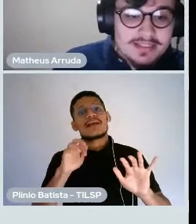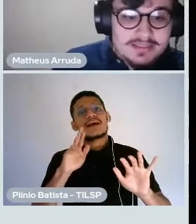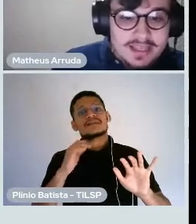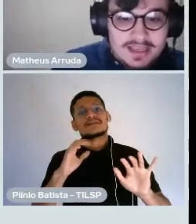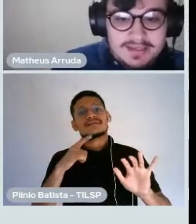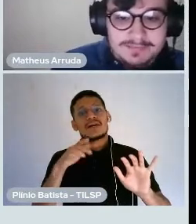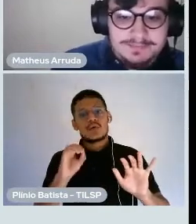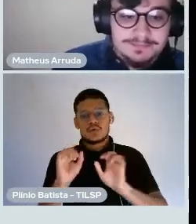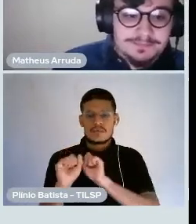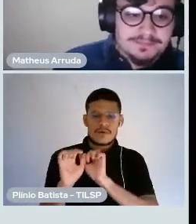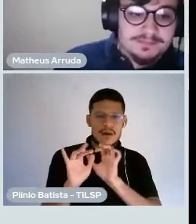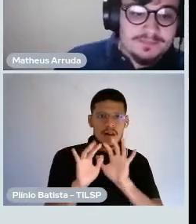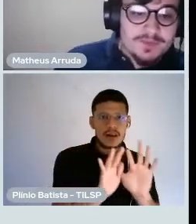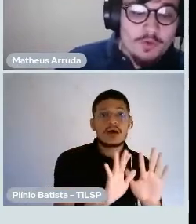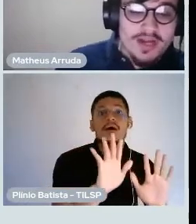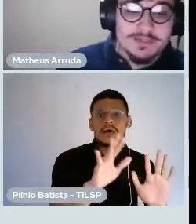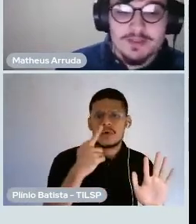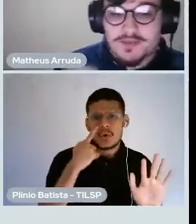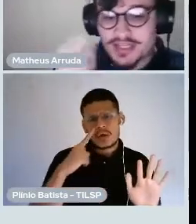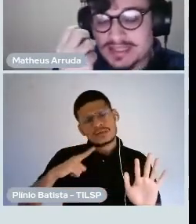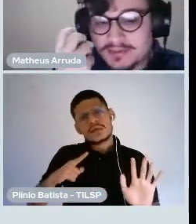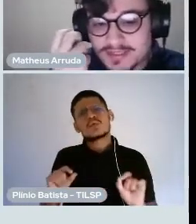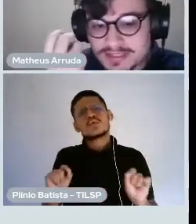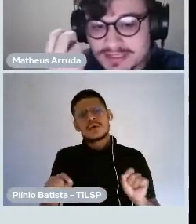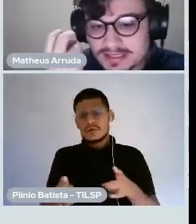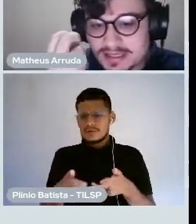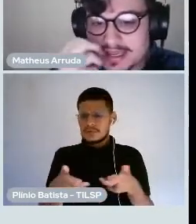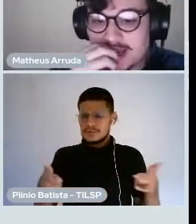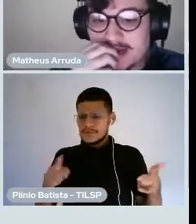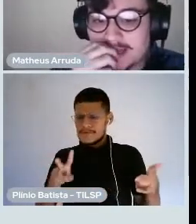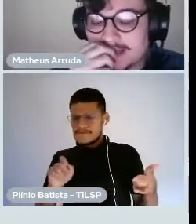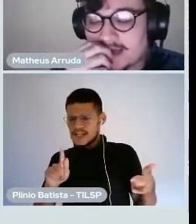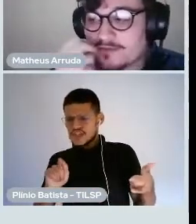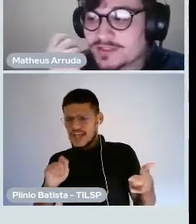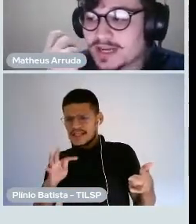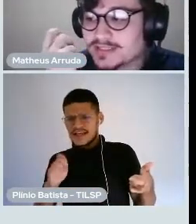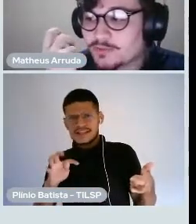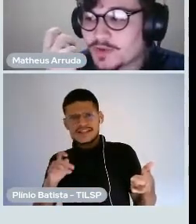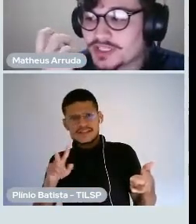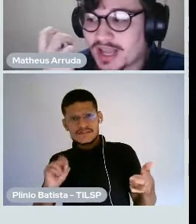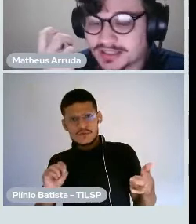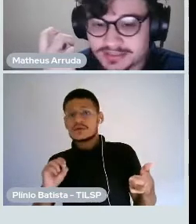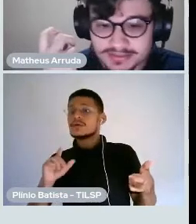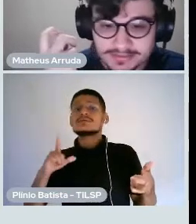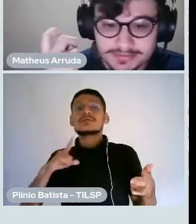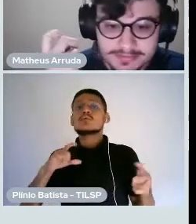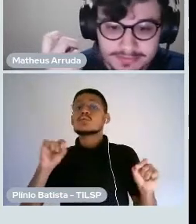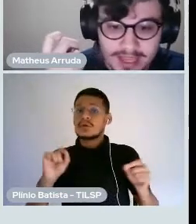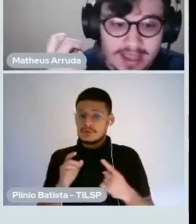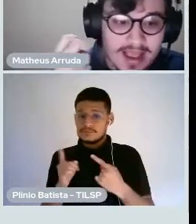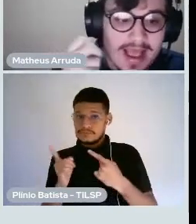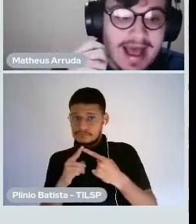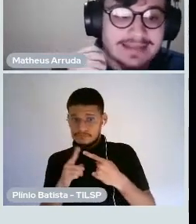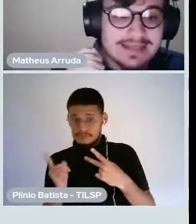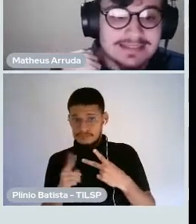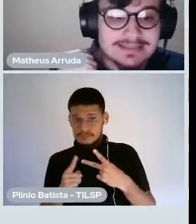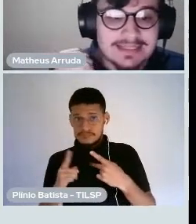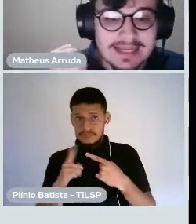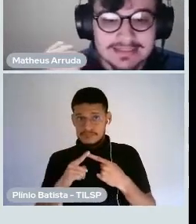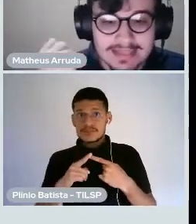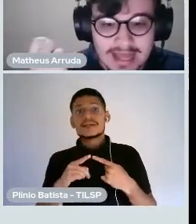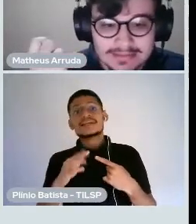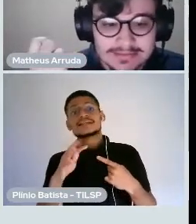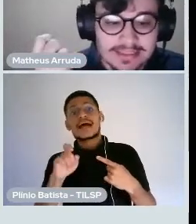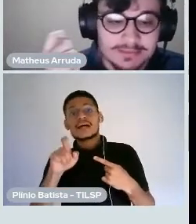E aí a gente tem o crescimento vegetativo em si, ele leva em consideração duas taxas, tá? A taxa